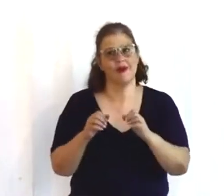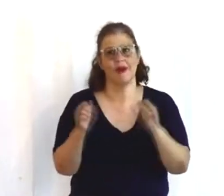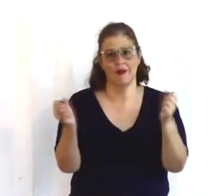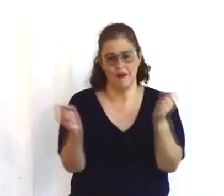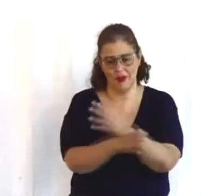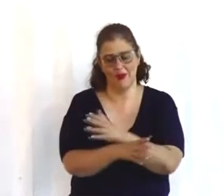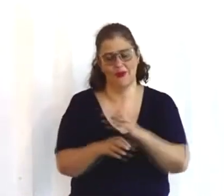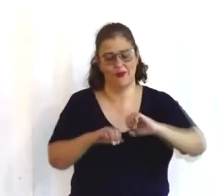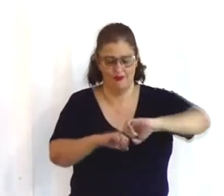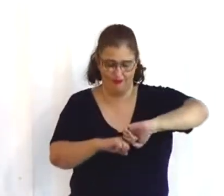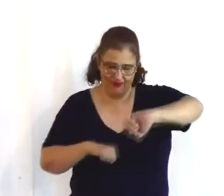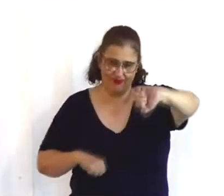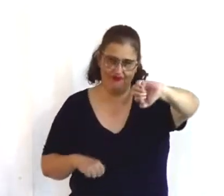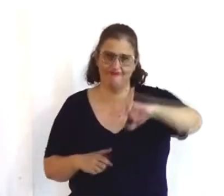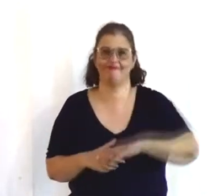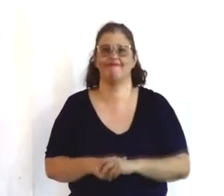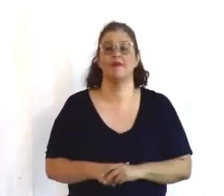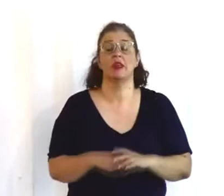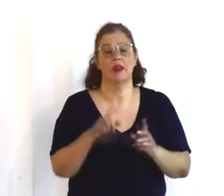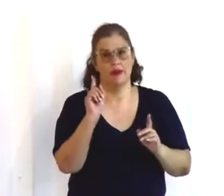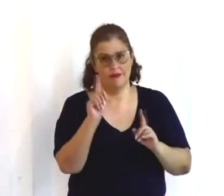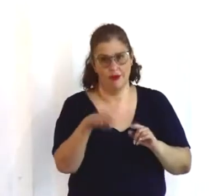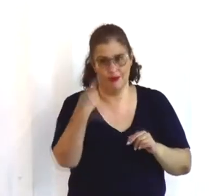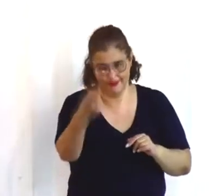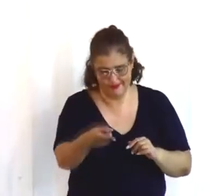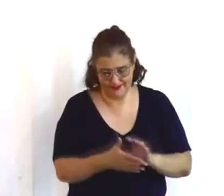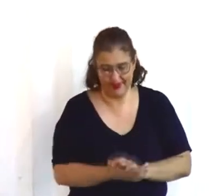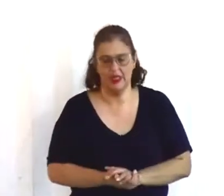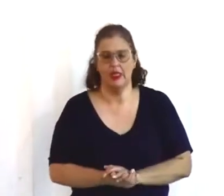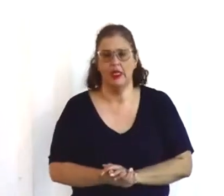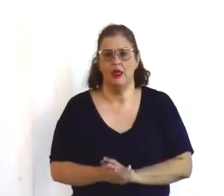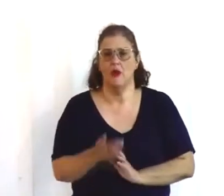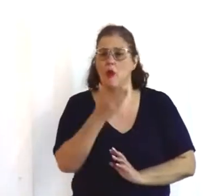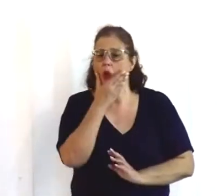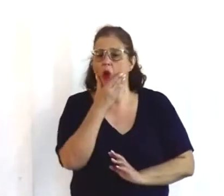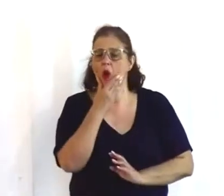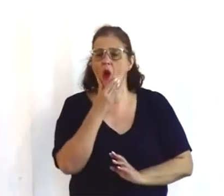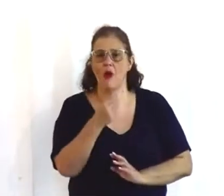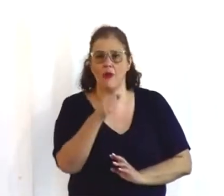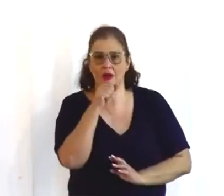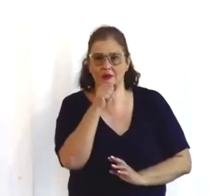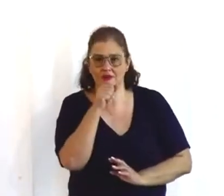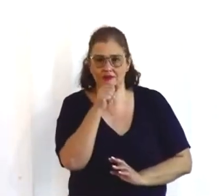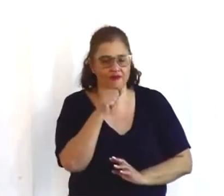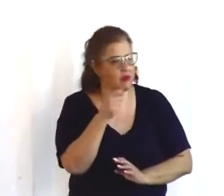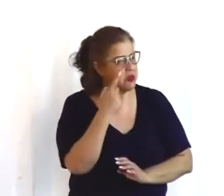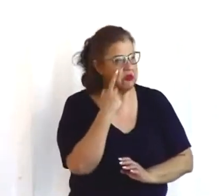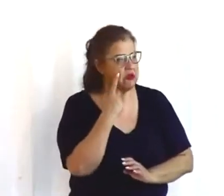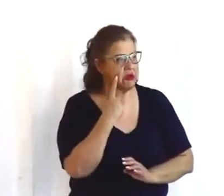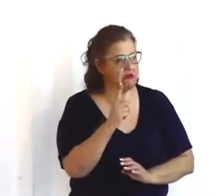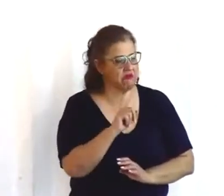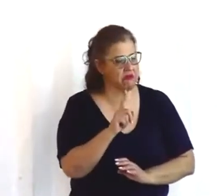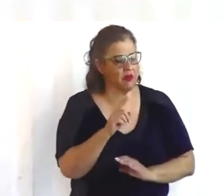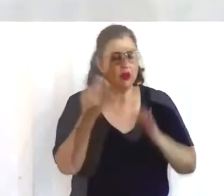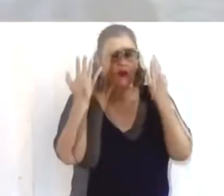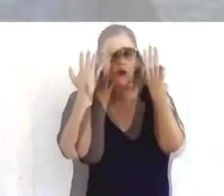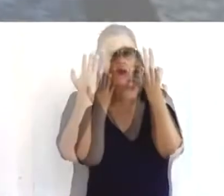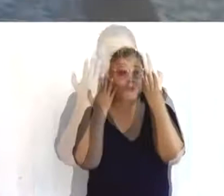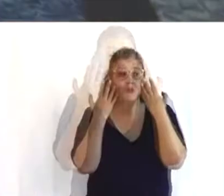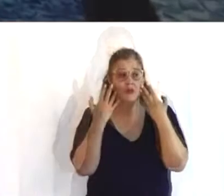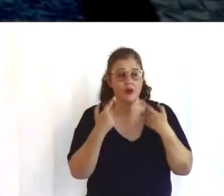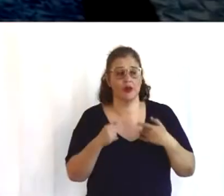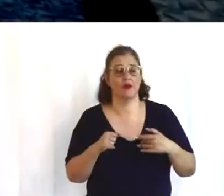Todavia, um dos anciãos me disse: não chores, eis que o leão da tribo